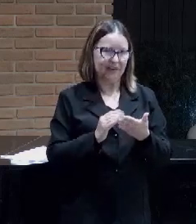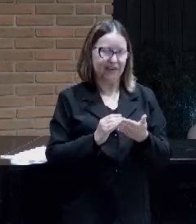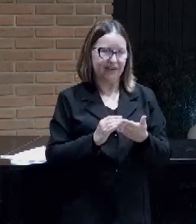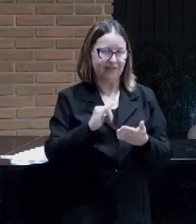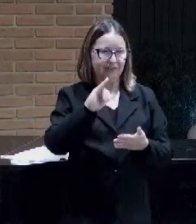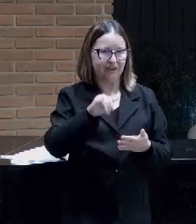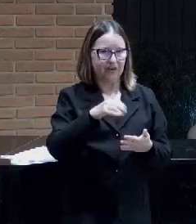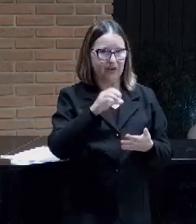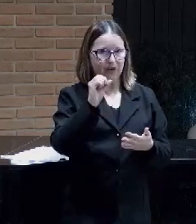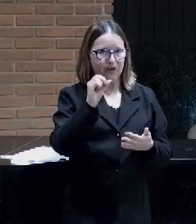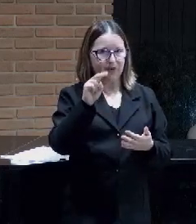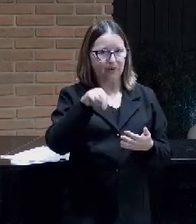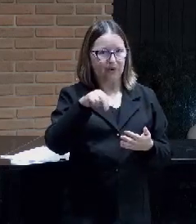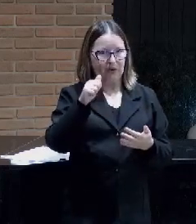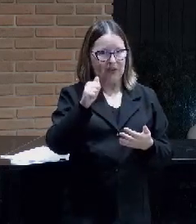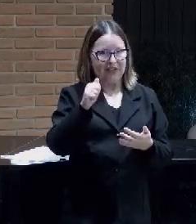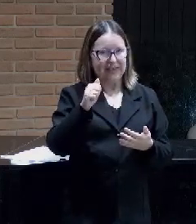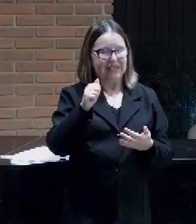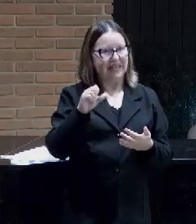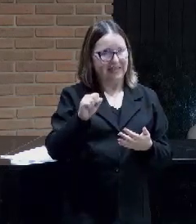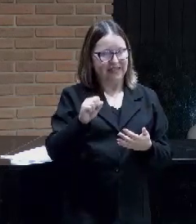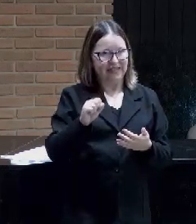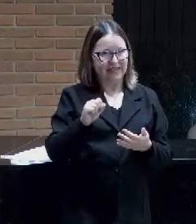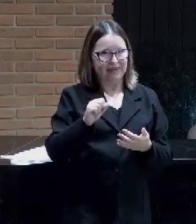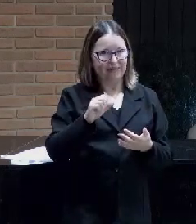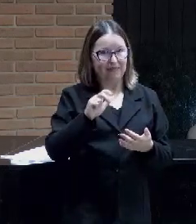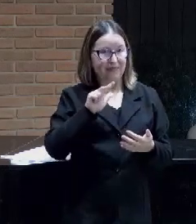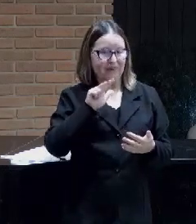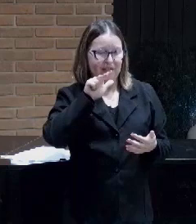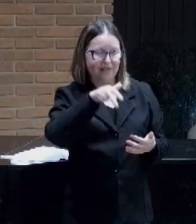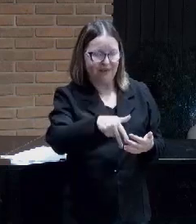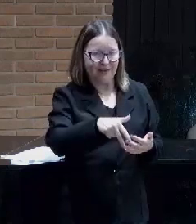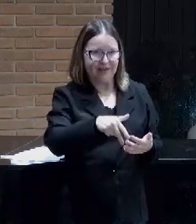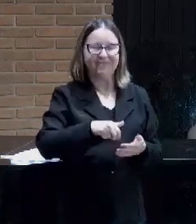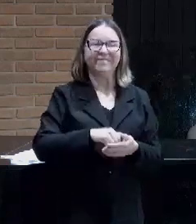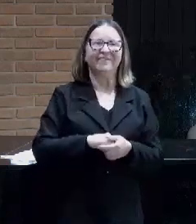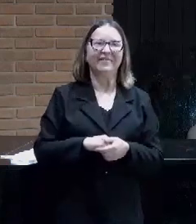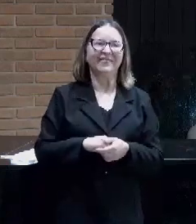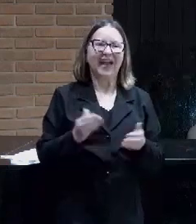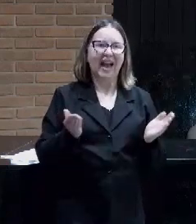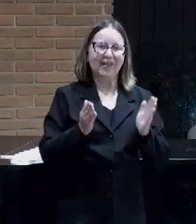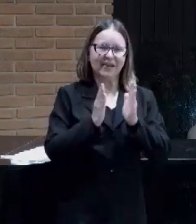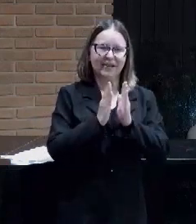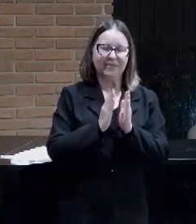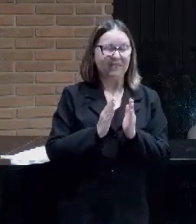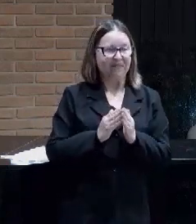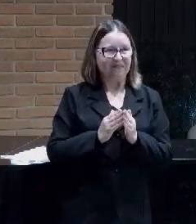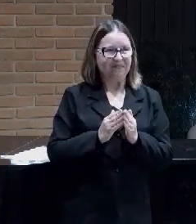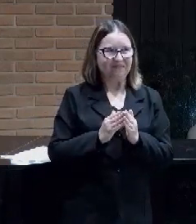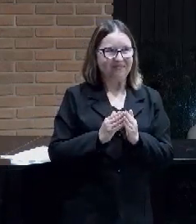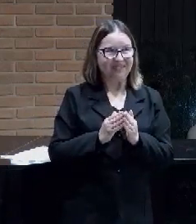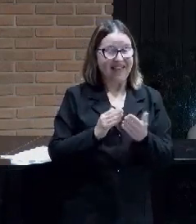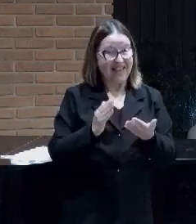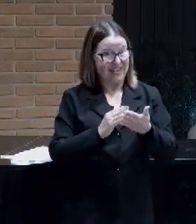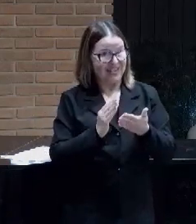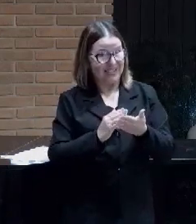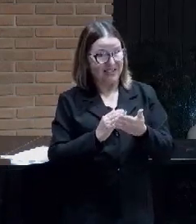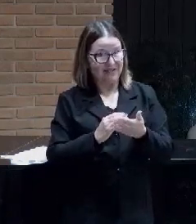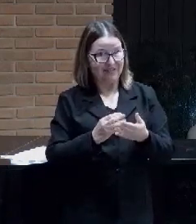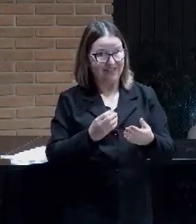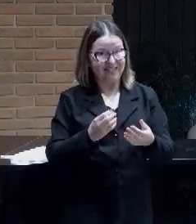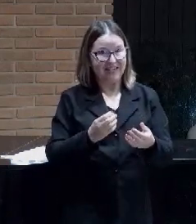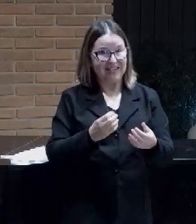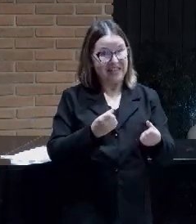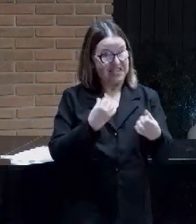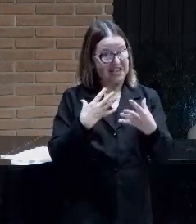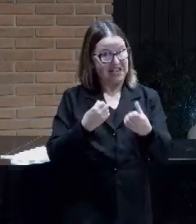vocês que me tocaram bastante durante essa semana enquanto eu orava e meditava na palavra do Senhor. O livro de Jonas nos ensina muitas coisas, apesar